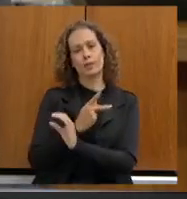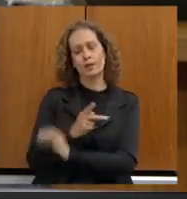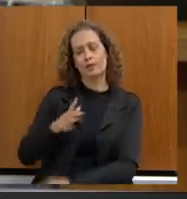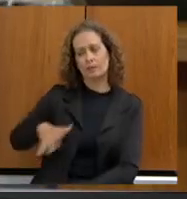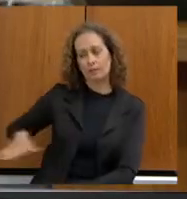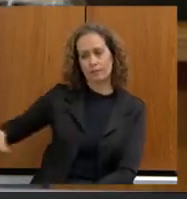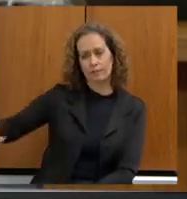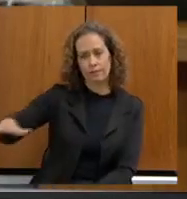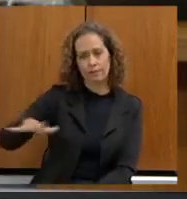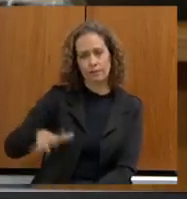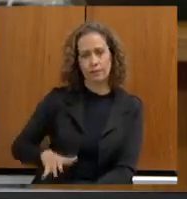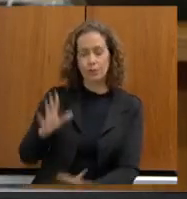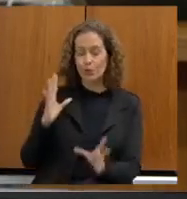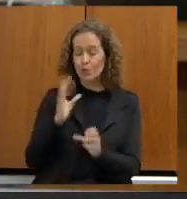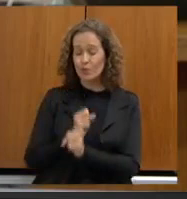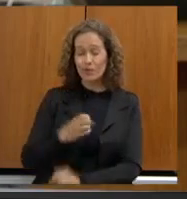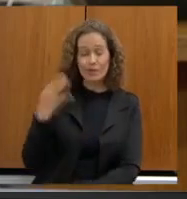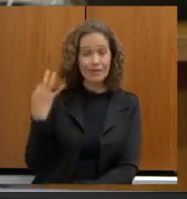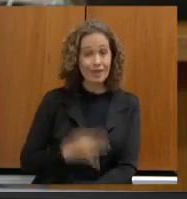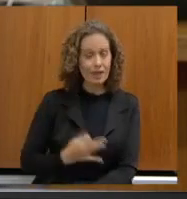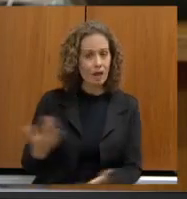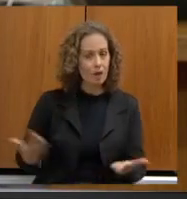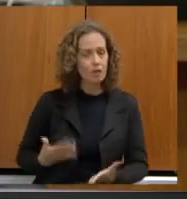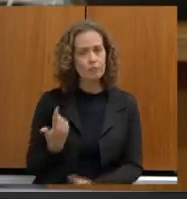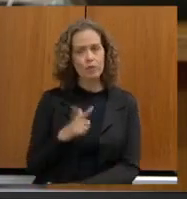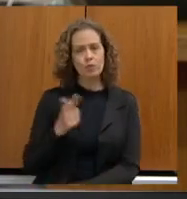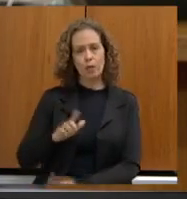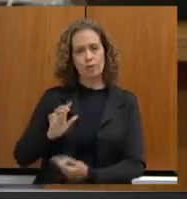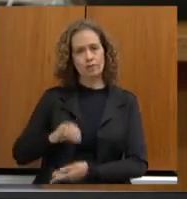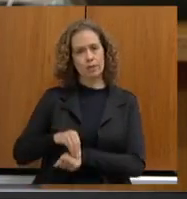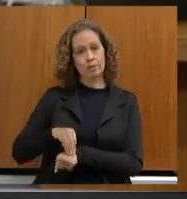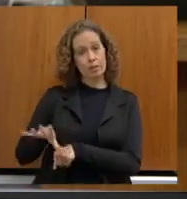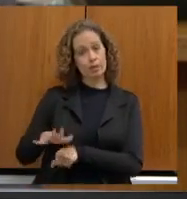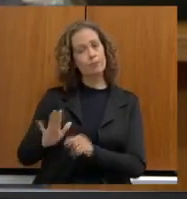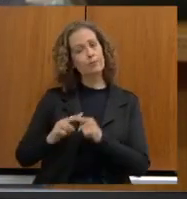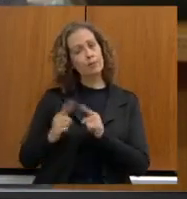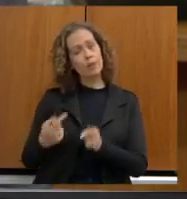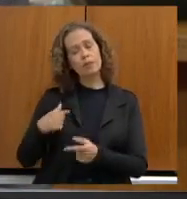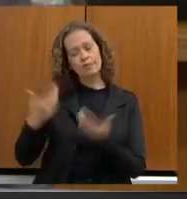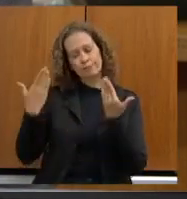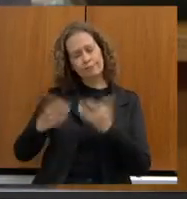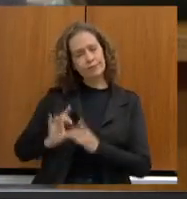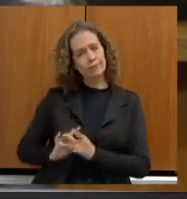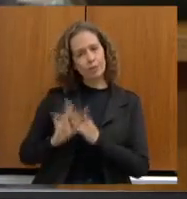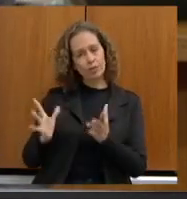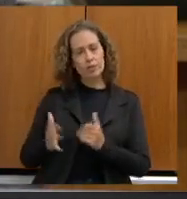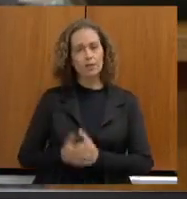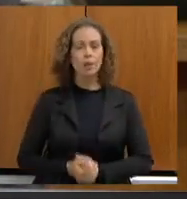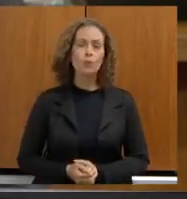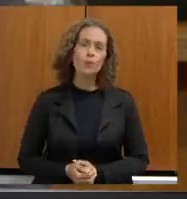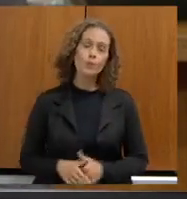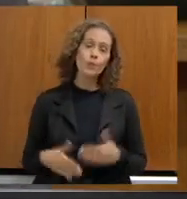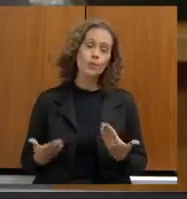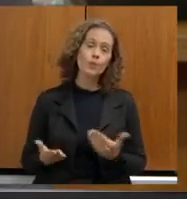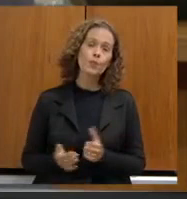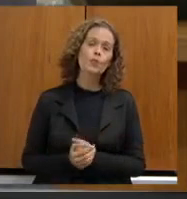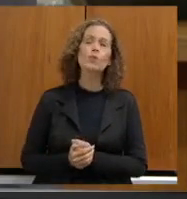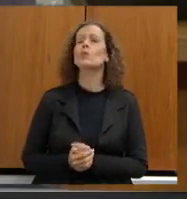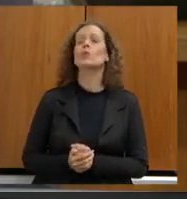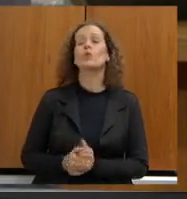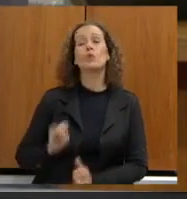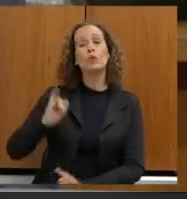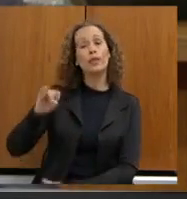nesse instante para passar mas fico permaneço à disposição relativamente ao posto médico